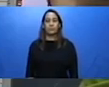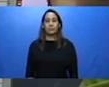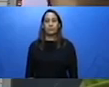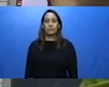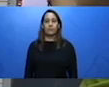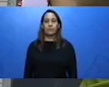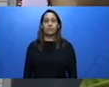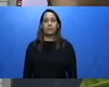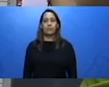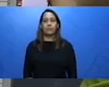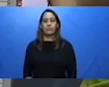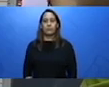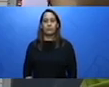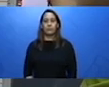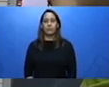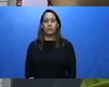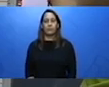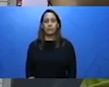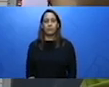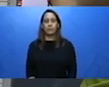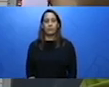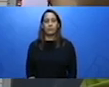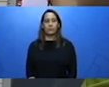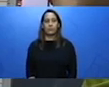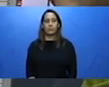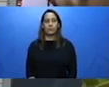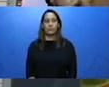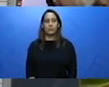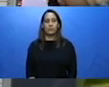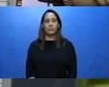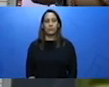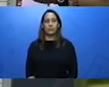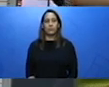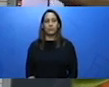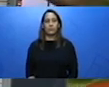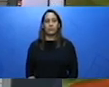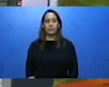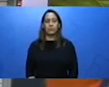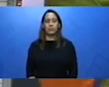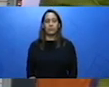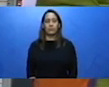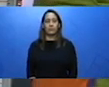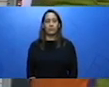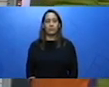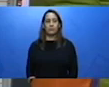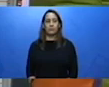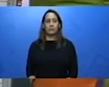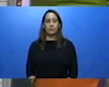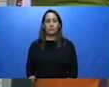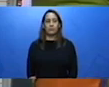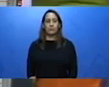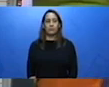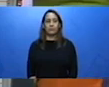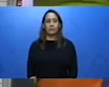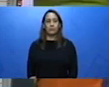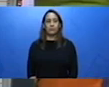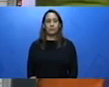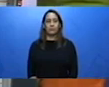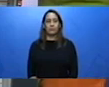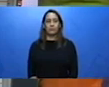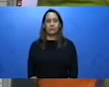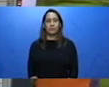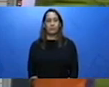montanha. 1, 2, subiu. Certo? W maiúsculo e